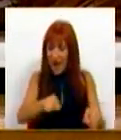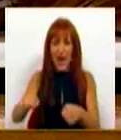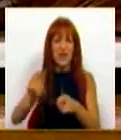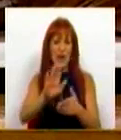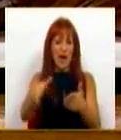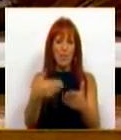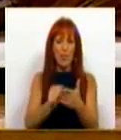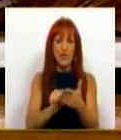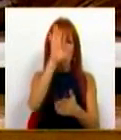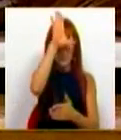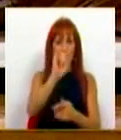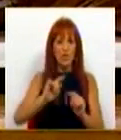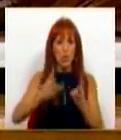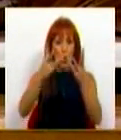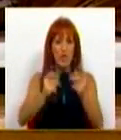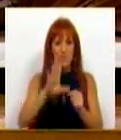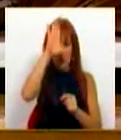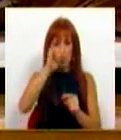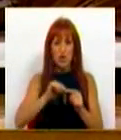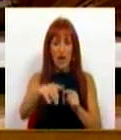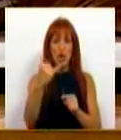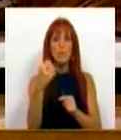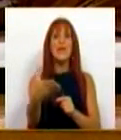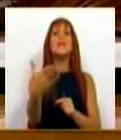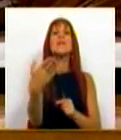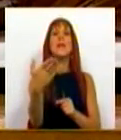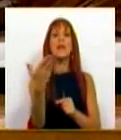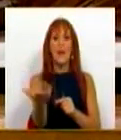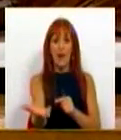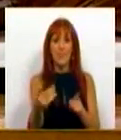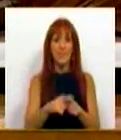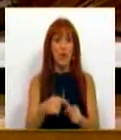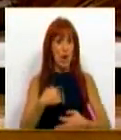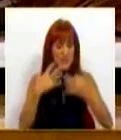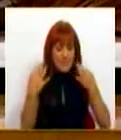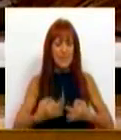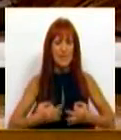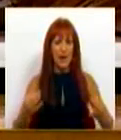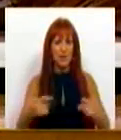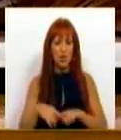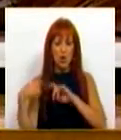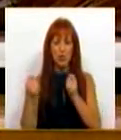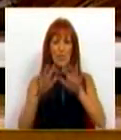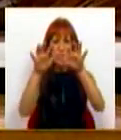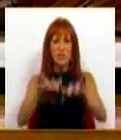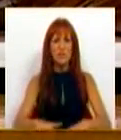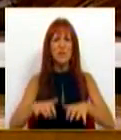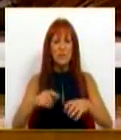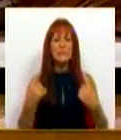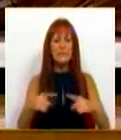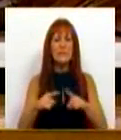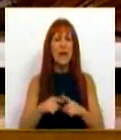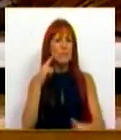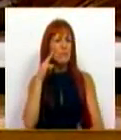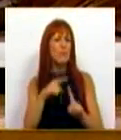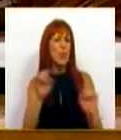a proposta do Governo para o Orçamento do Estado para 2017. Estamos certos de que o debate parlamentar terá em